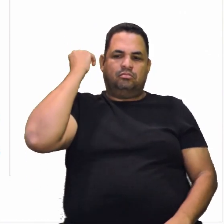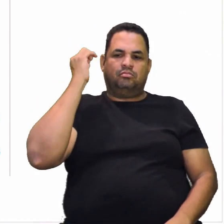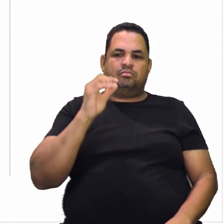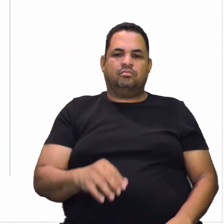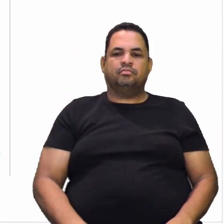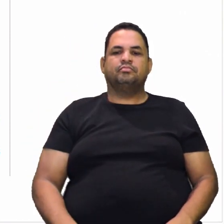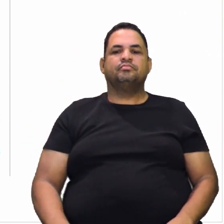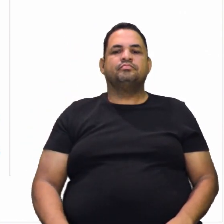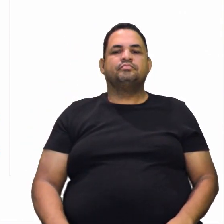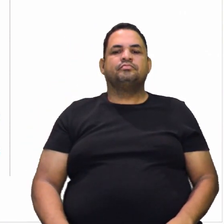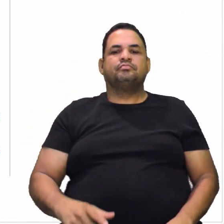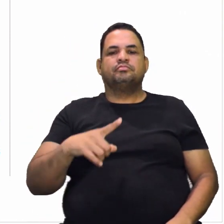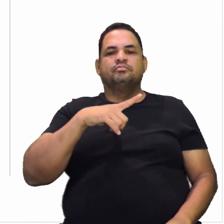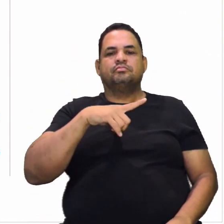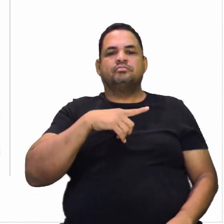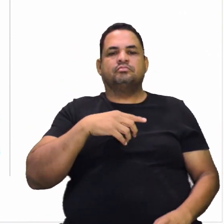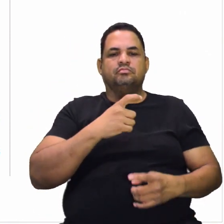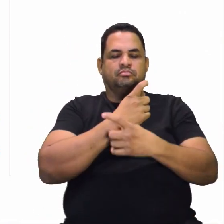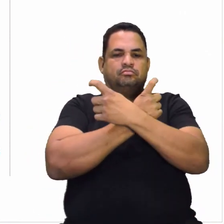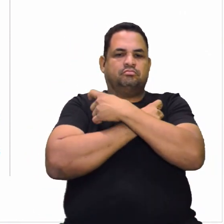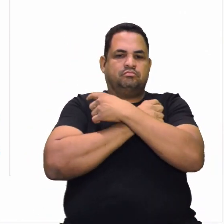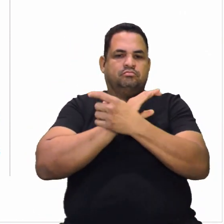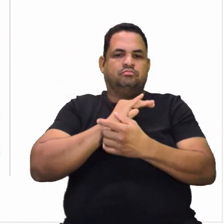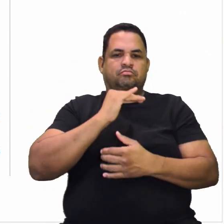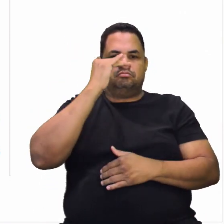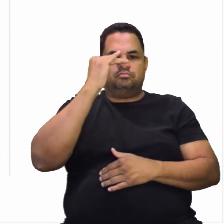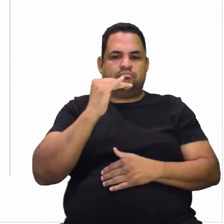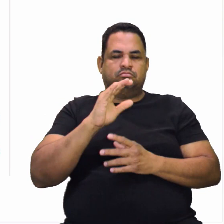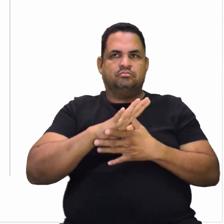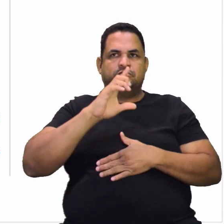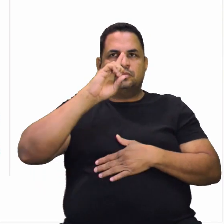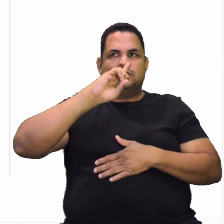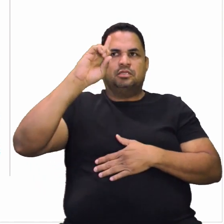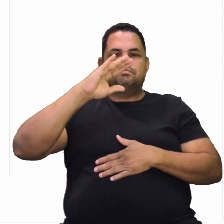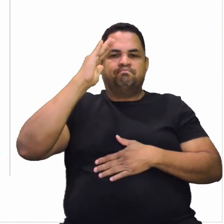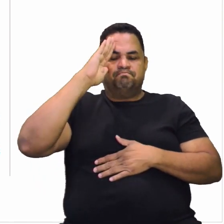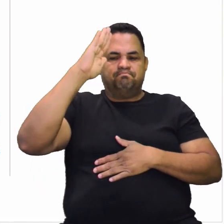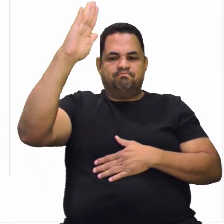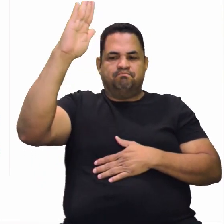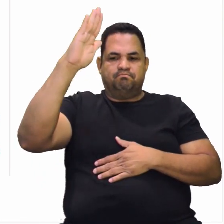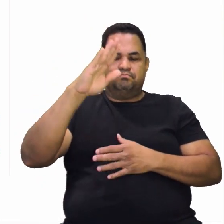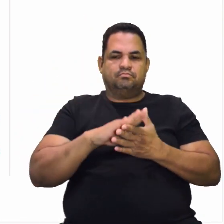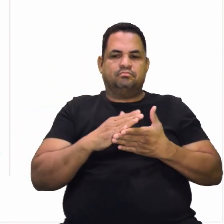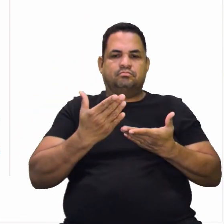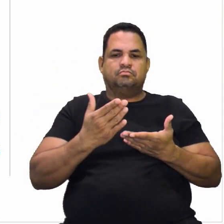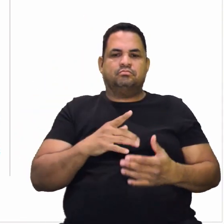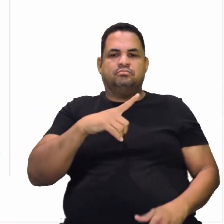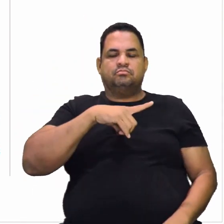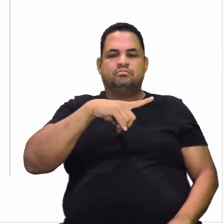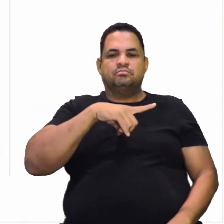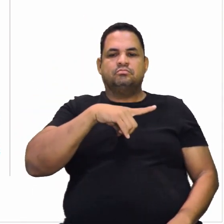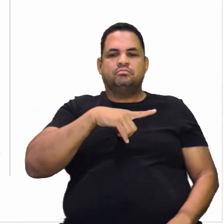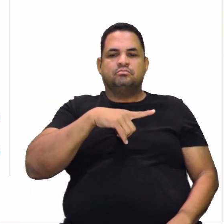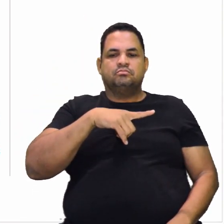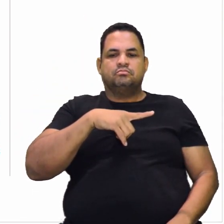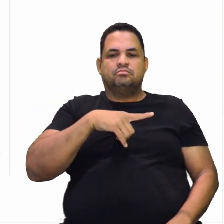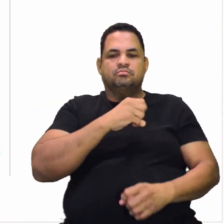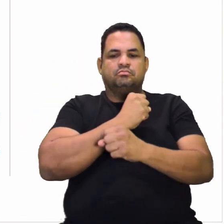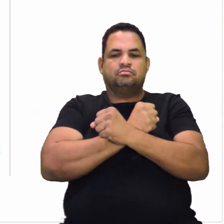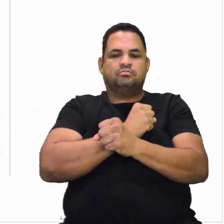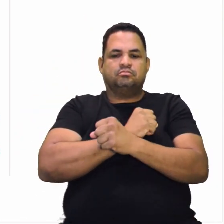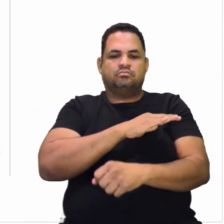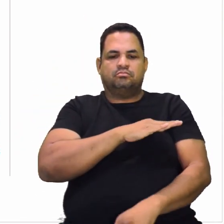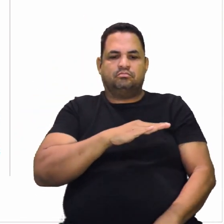pirâmide social que tinha um faraó lá em cima, como Deus Supremo, e lá embaixo nós tínhamos os escravos, que não